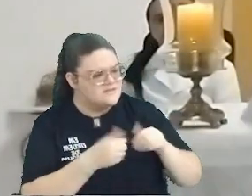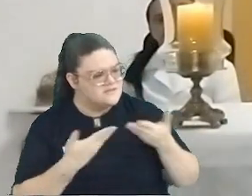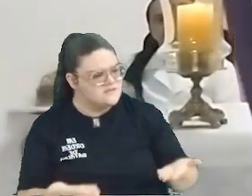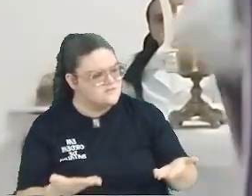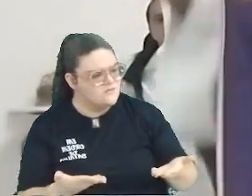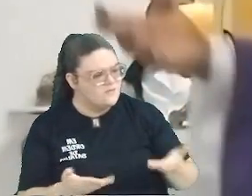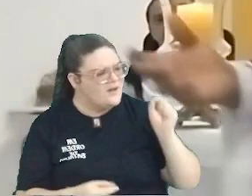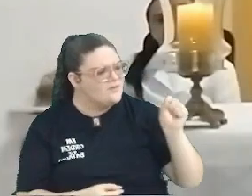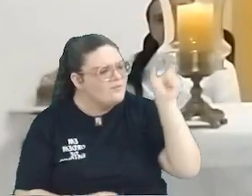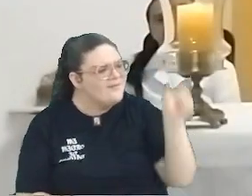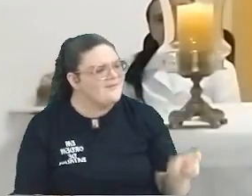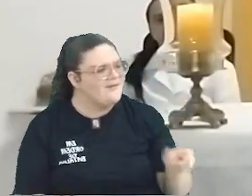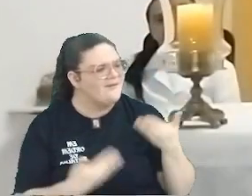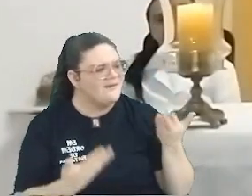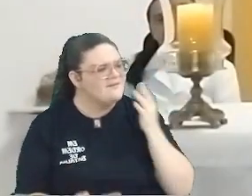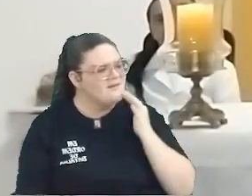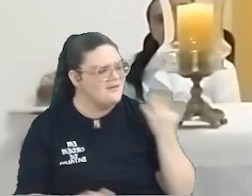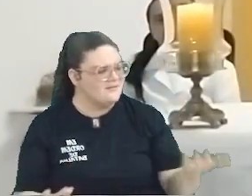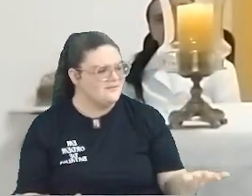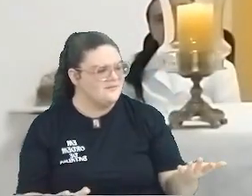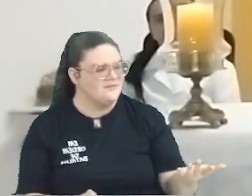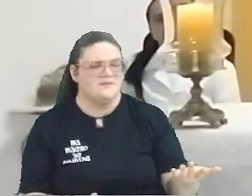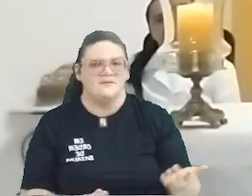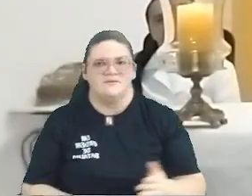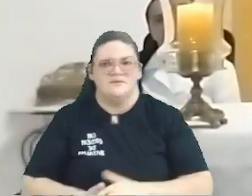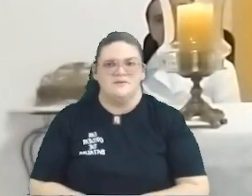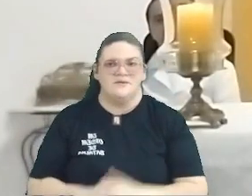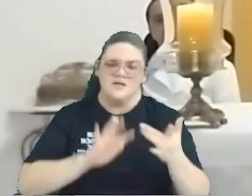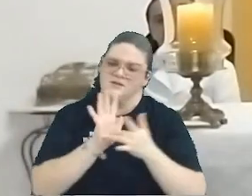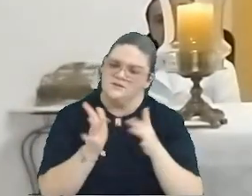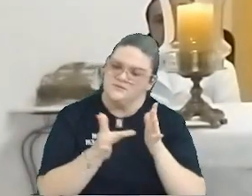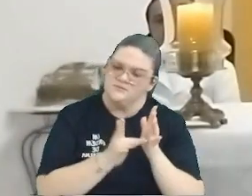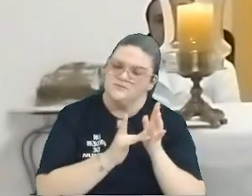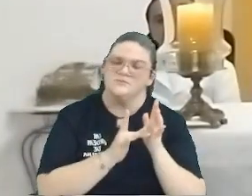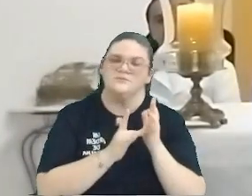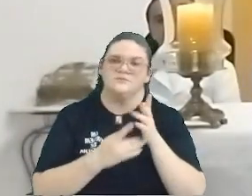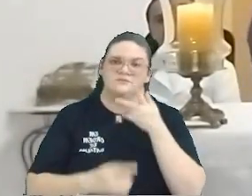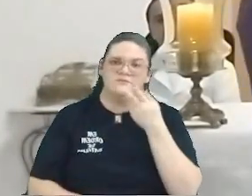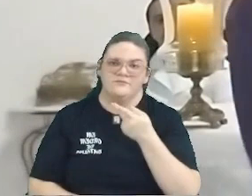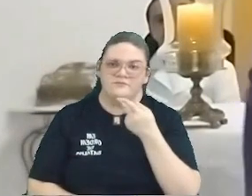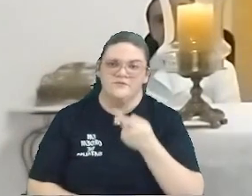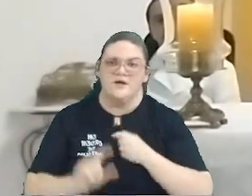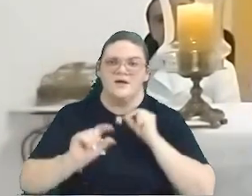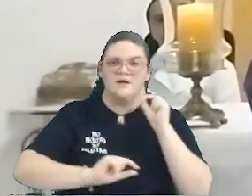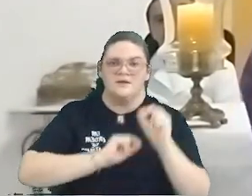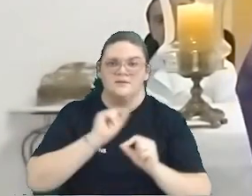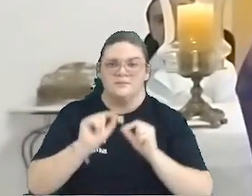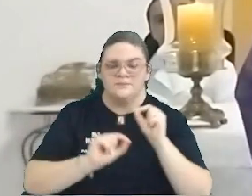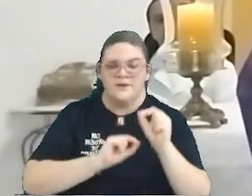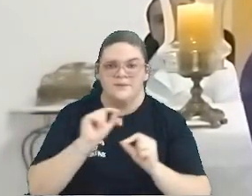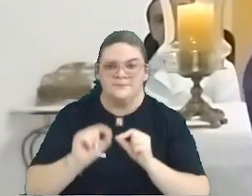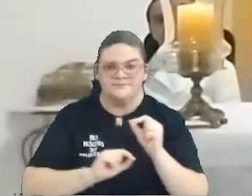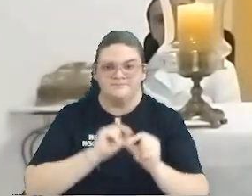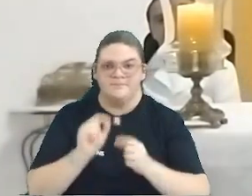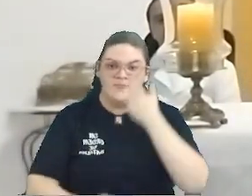Quem és tu para fazer isto? E Jesus vai então dizer que